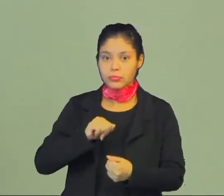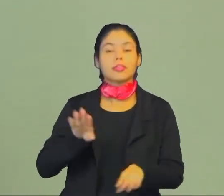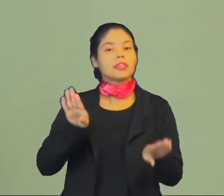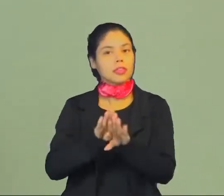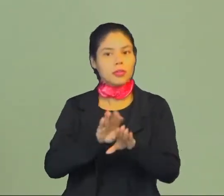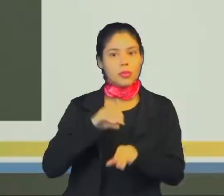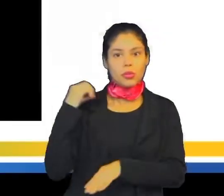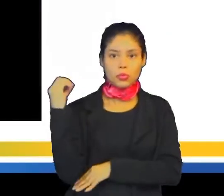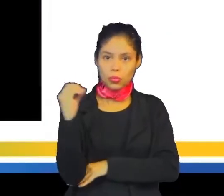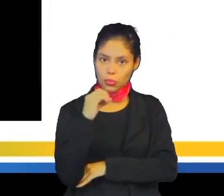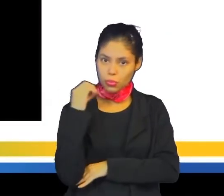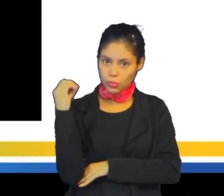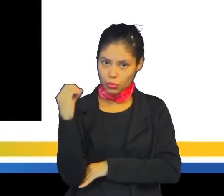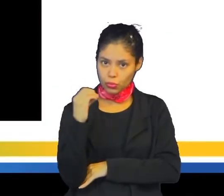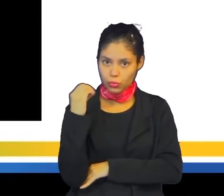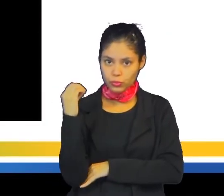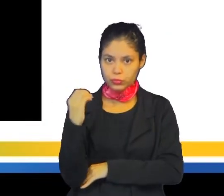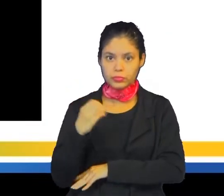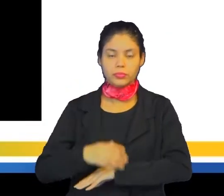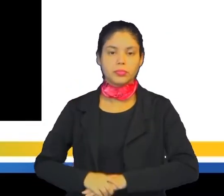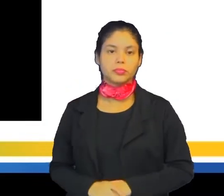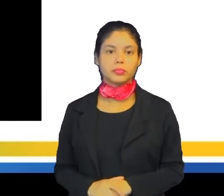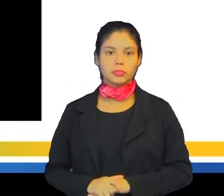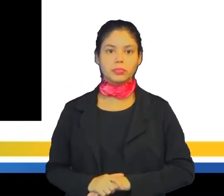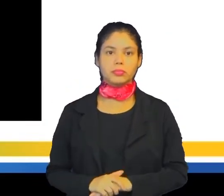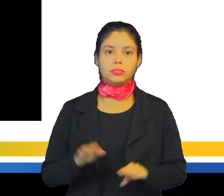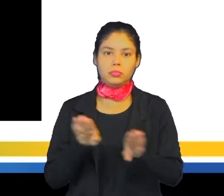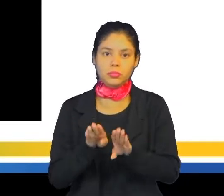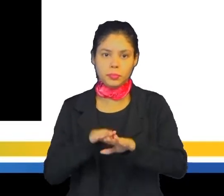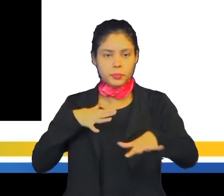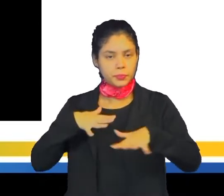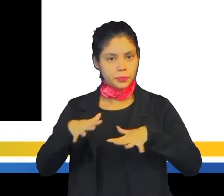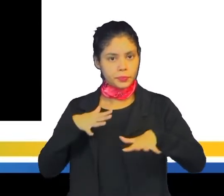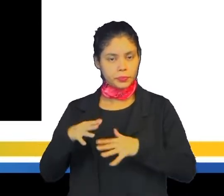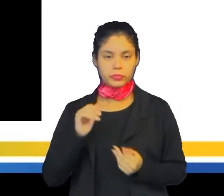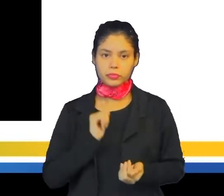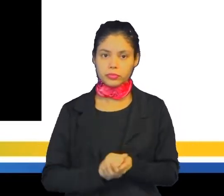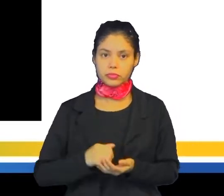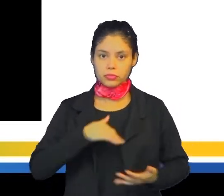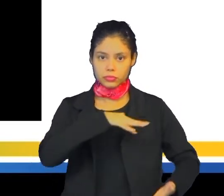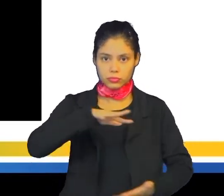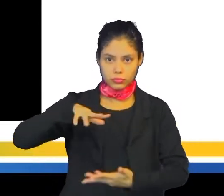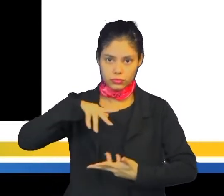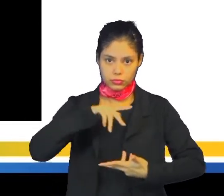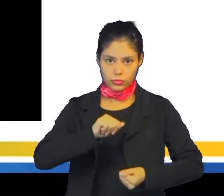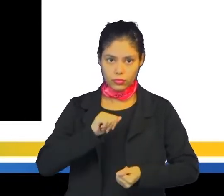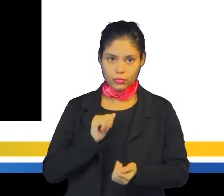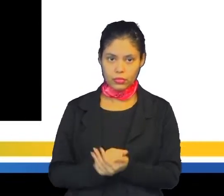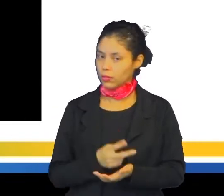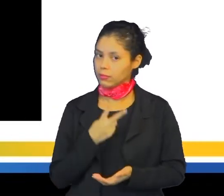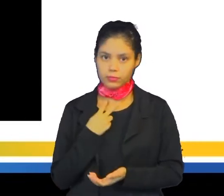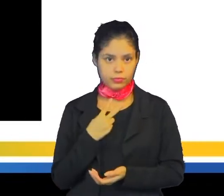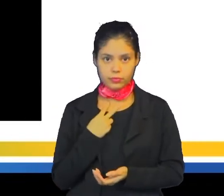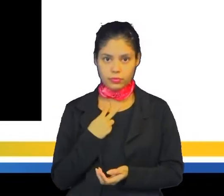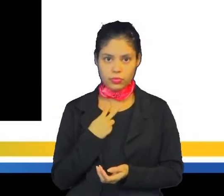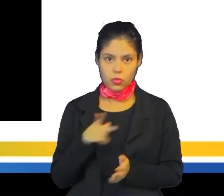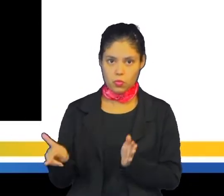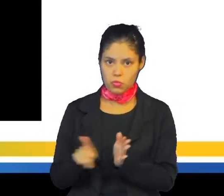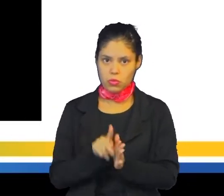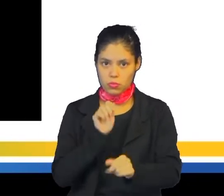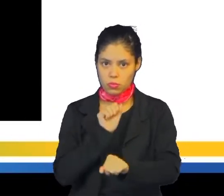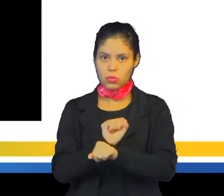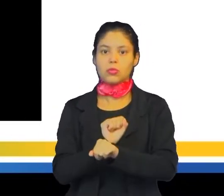o movimento de translação bom então os movimentos da Terra o planeta terra não permanece